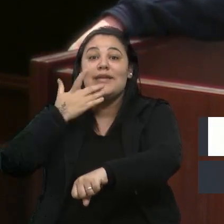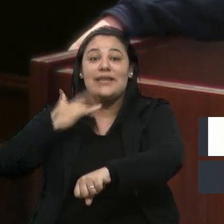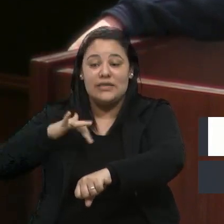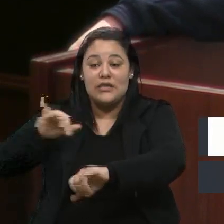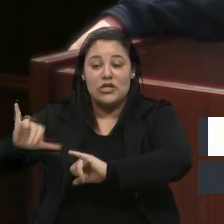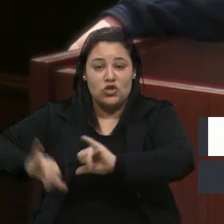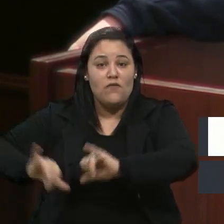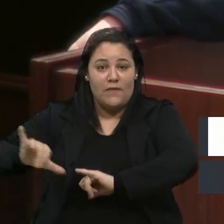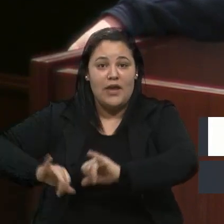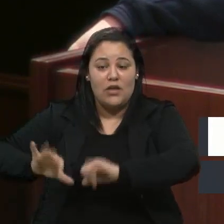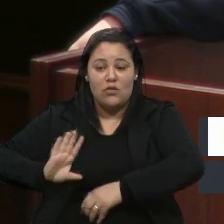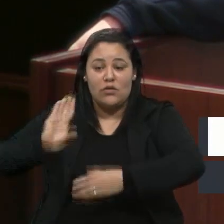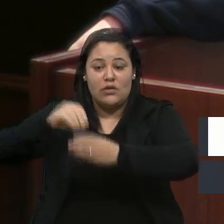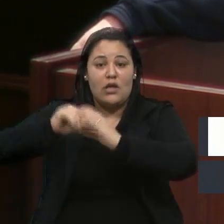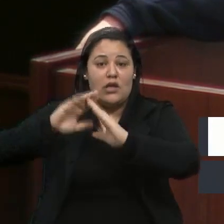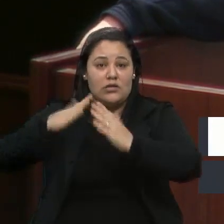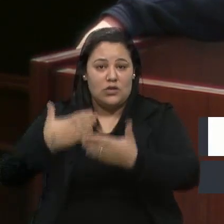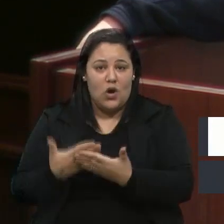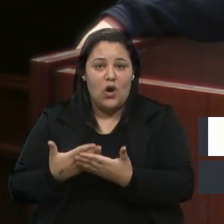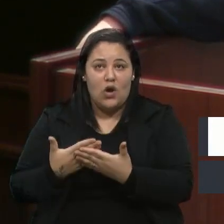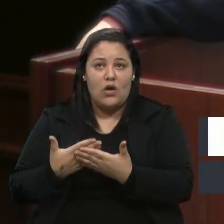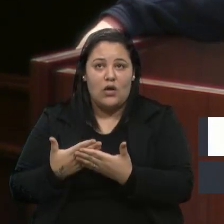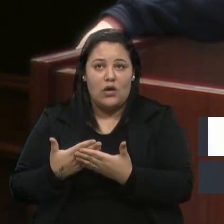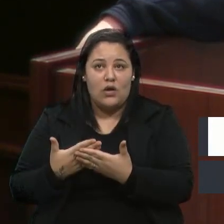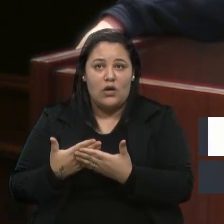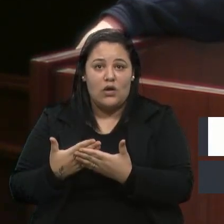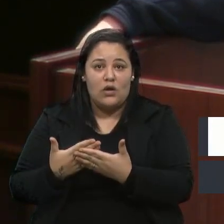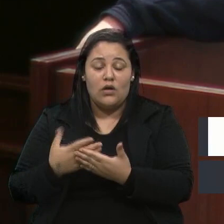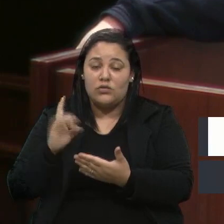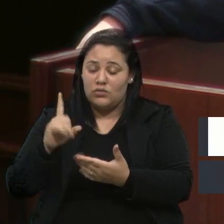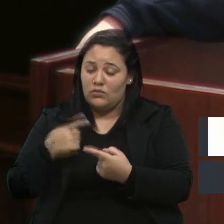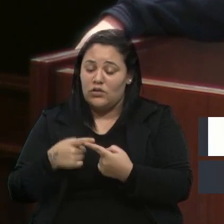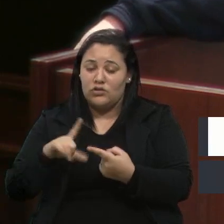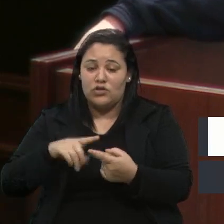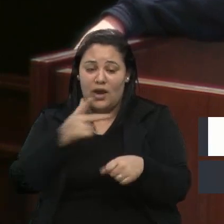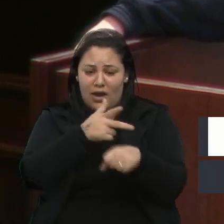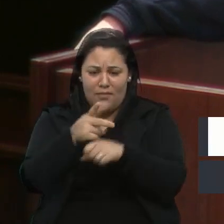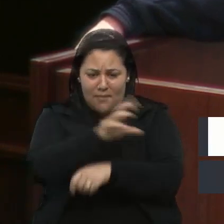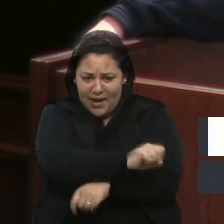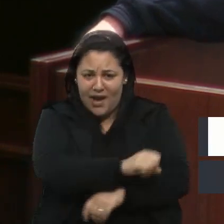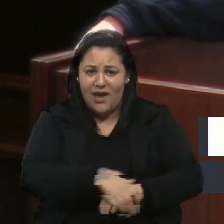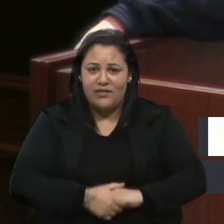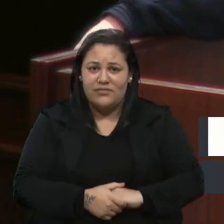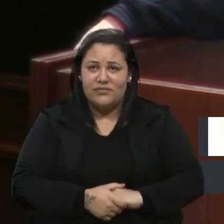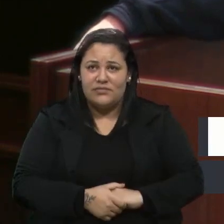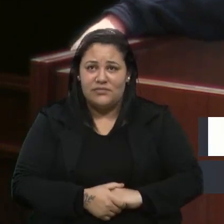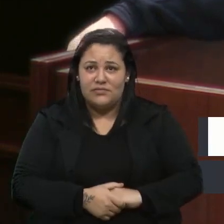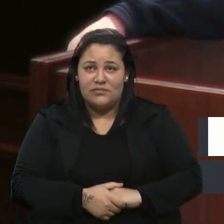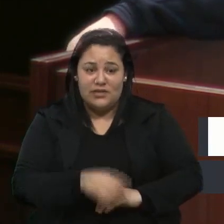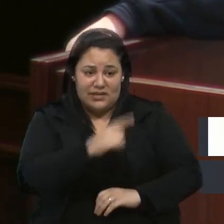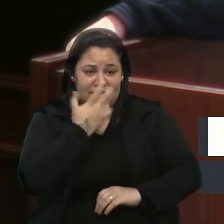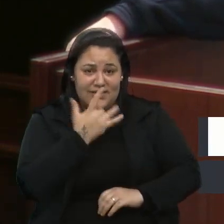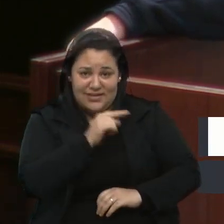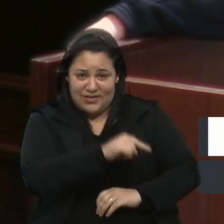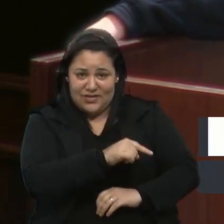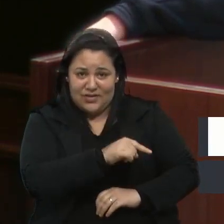na escola e só por causa das câmeras pegaram? Será que os pais conversam com os filhos dessa e de outras